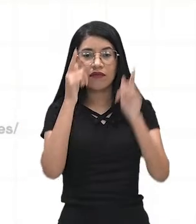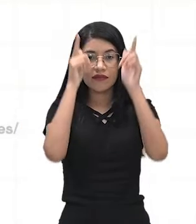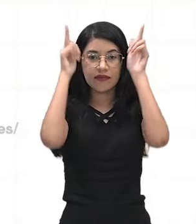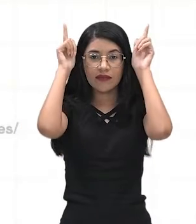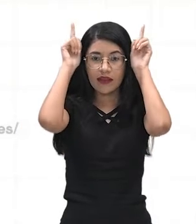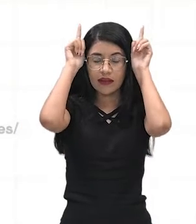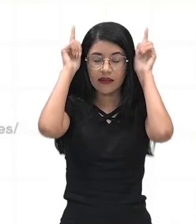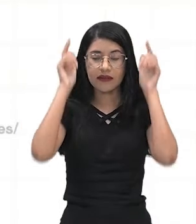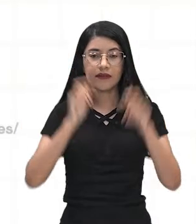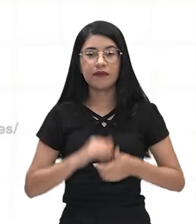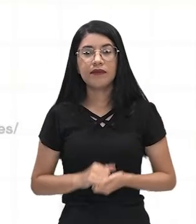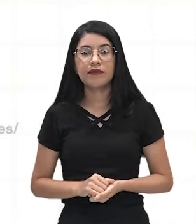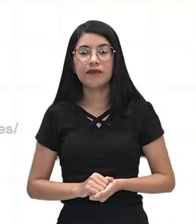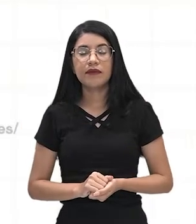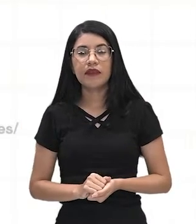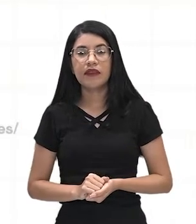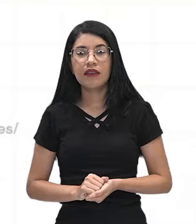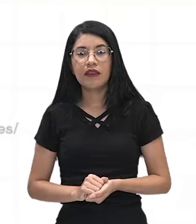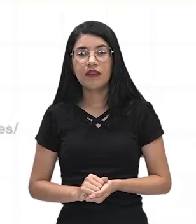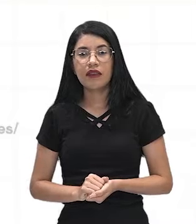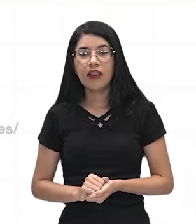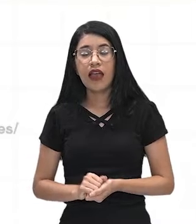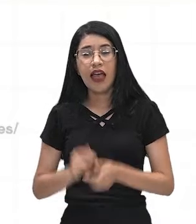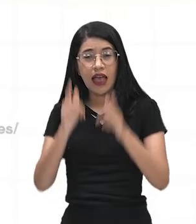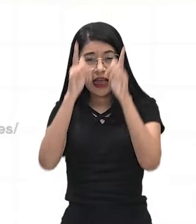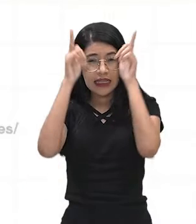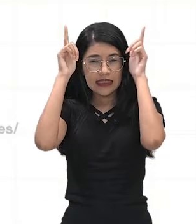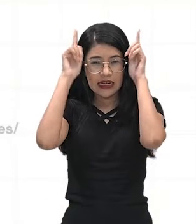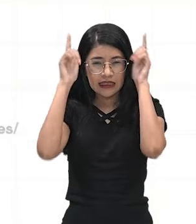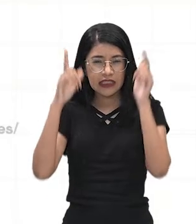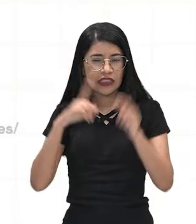Antiga, tá? Enquanto as mulheres gregas tinham